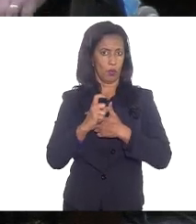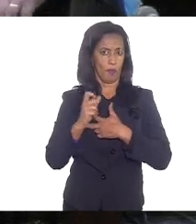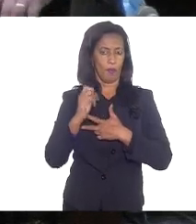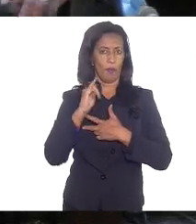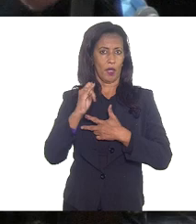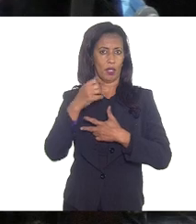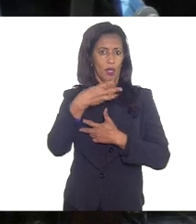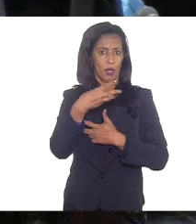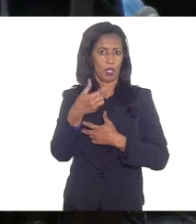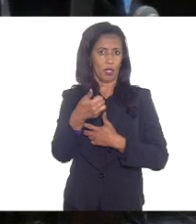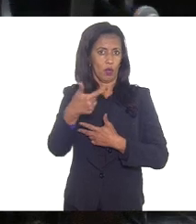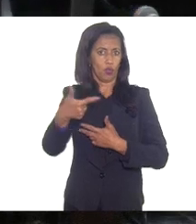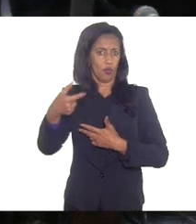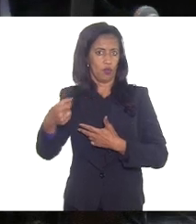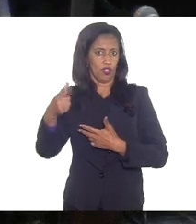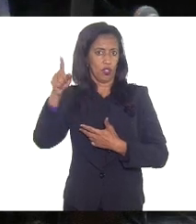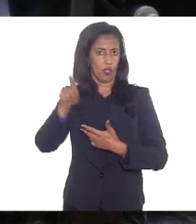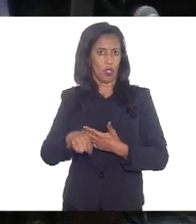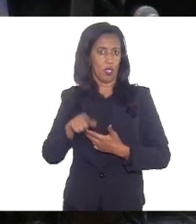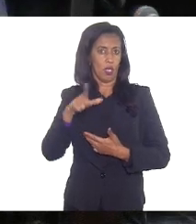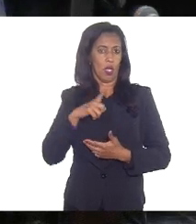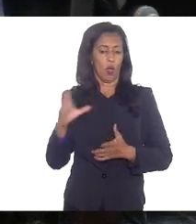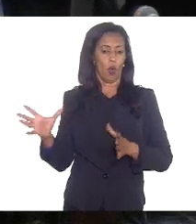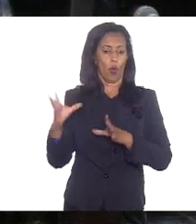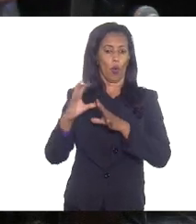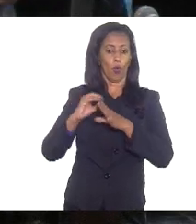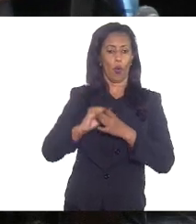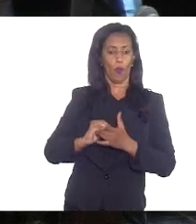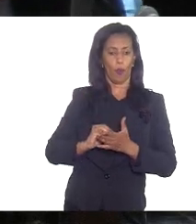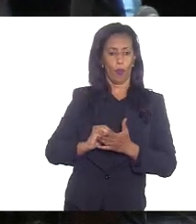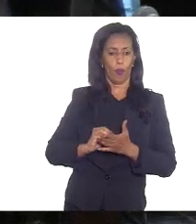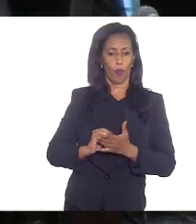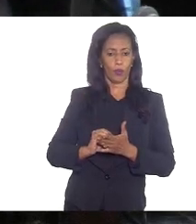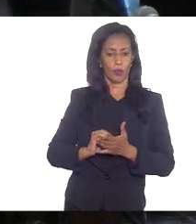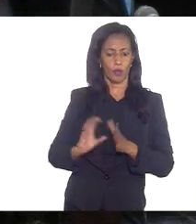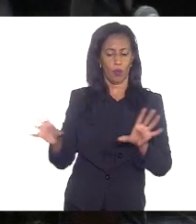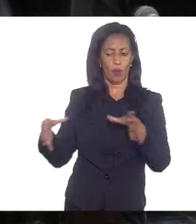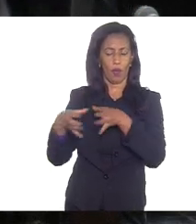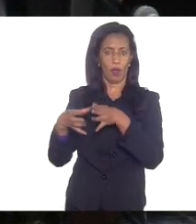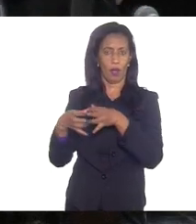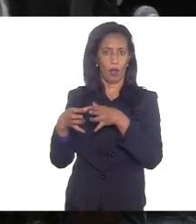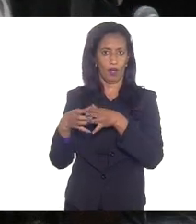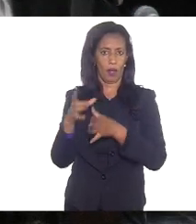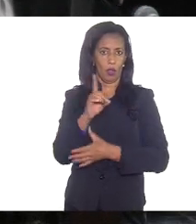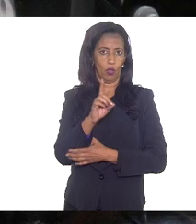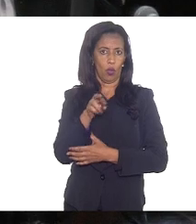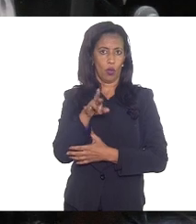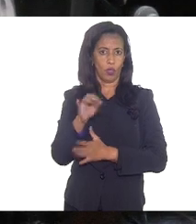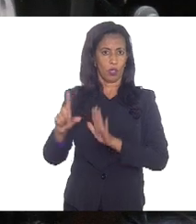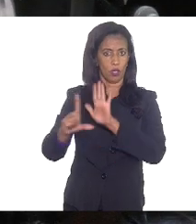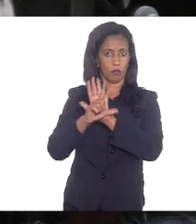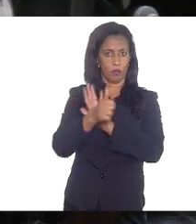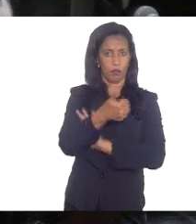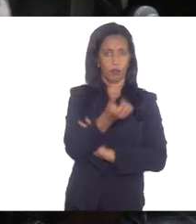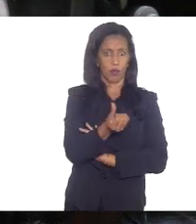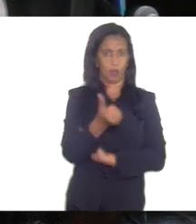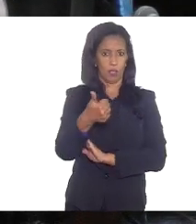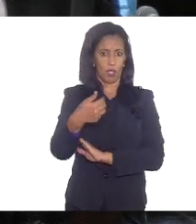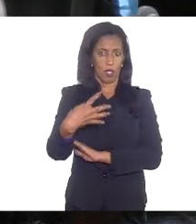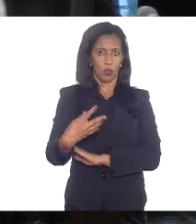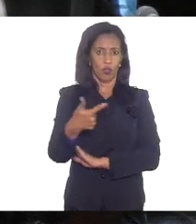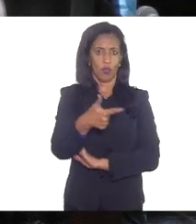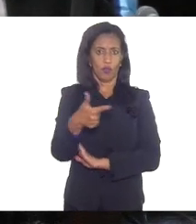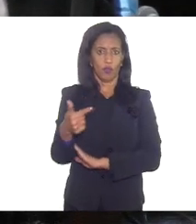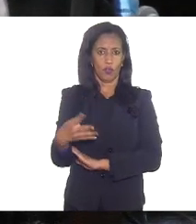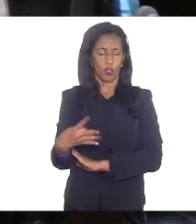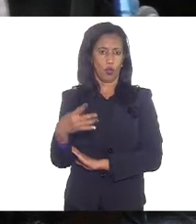mensagem 31/20, que dispõe sobre a composição de classes de docentes, prevista na lei 16/14, de 24